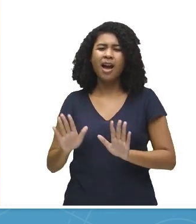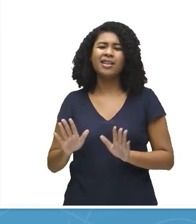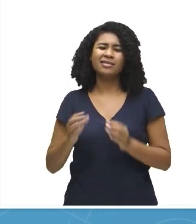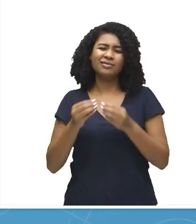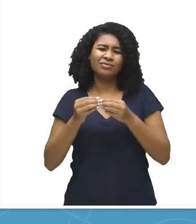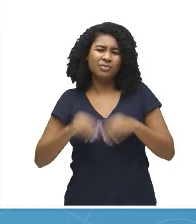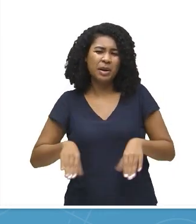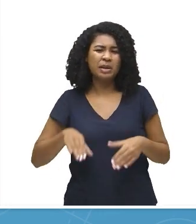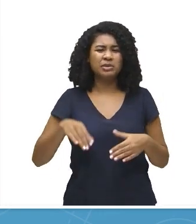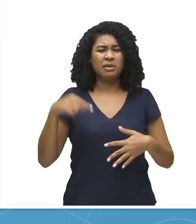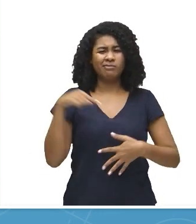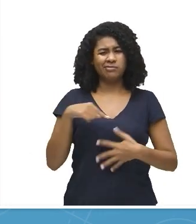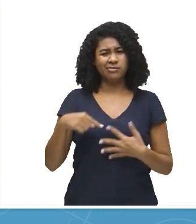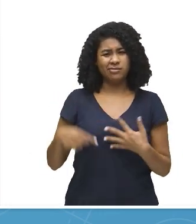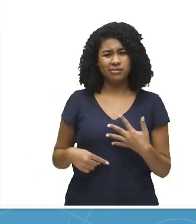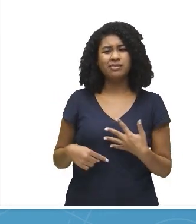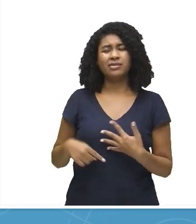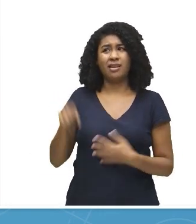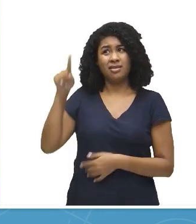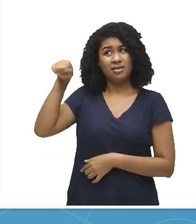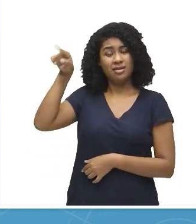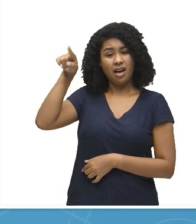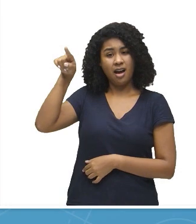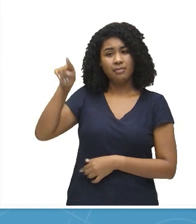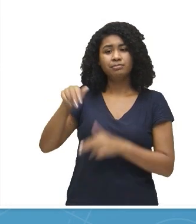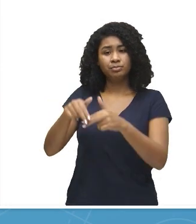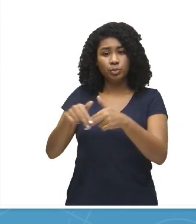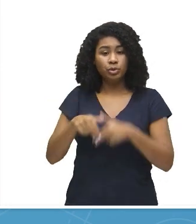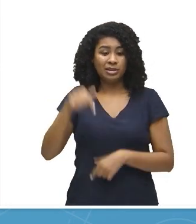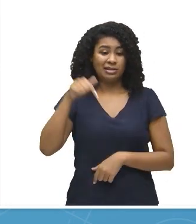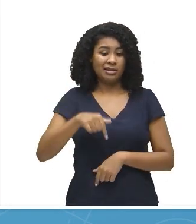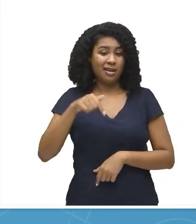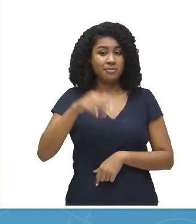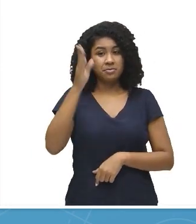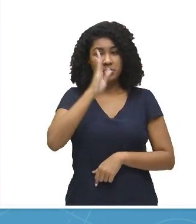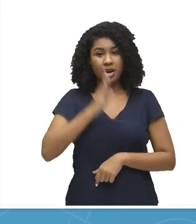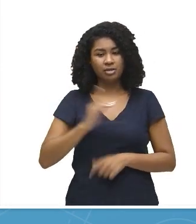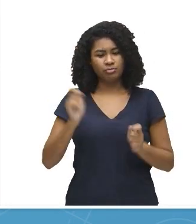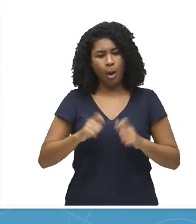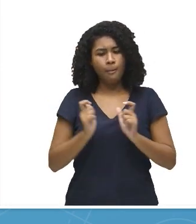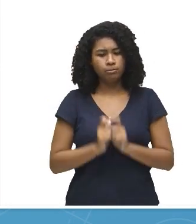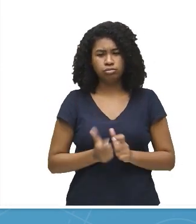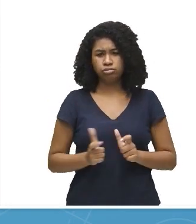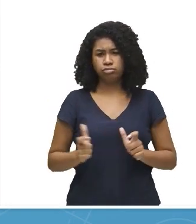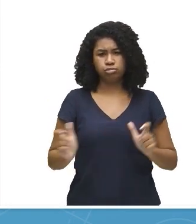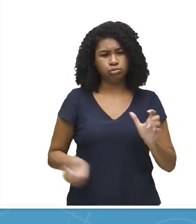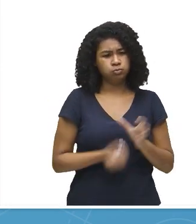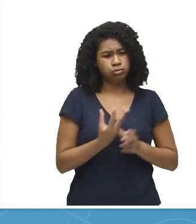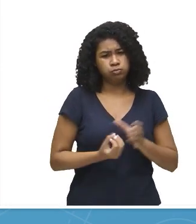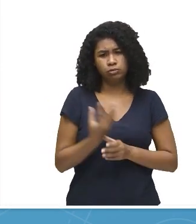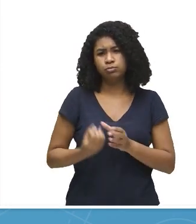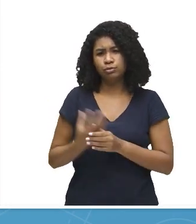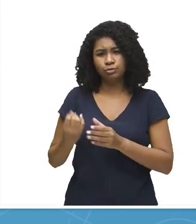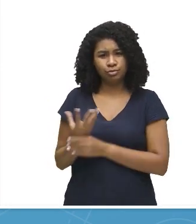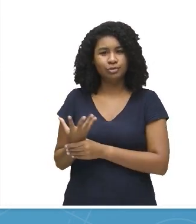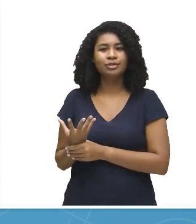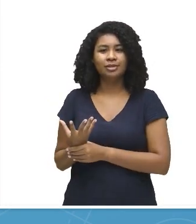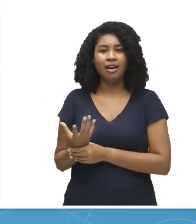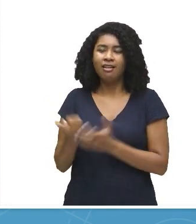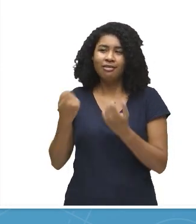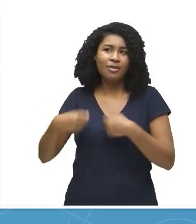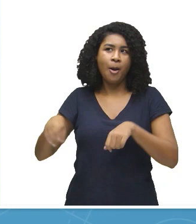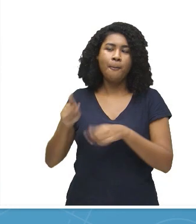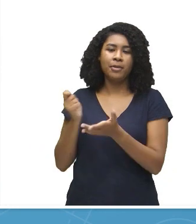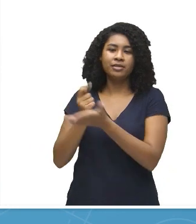outros fatores, e fez com que o Brasil produzisse, aumentasse a sua produção, consequentemente, deixando ali de